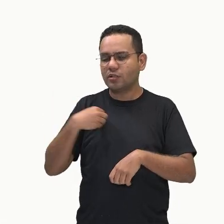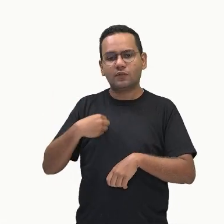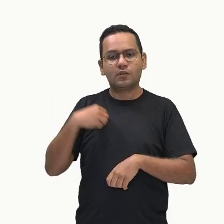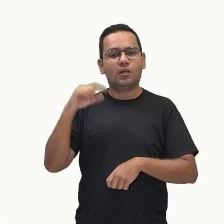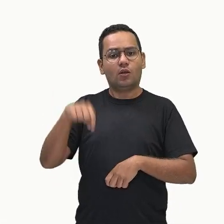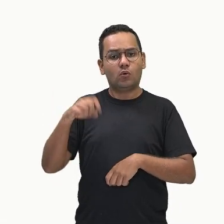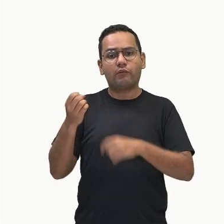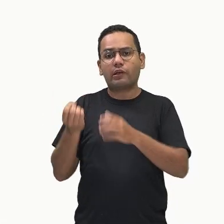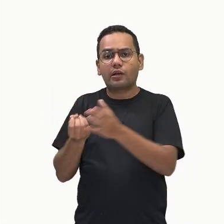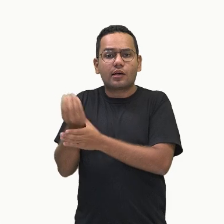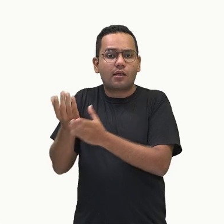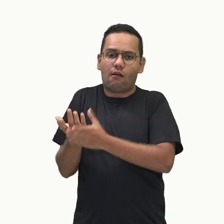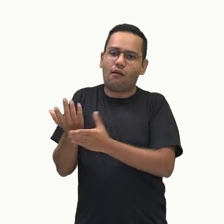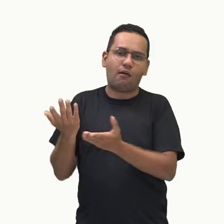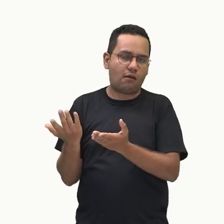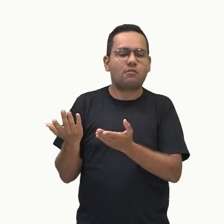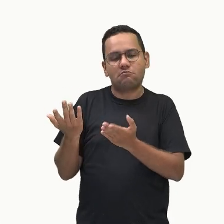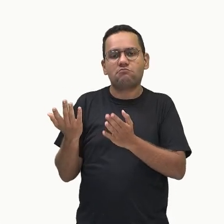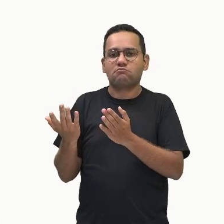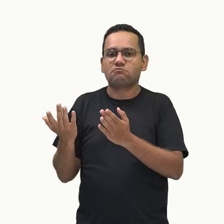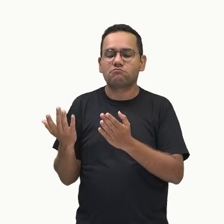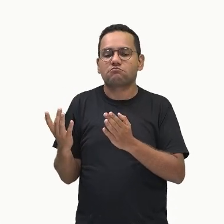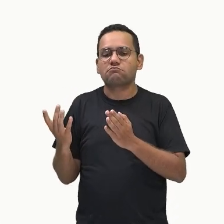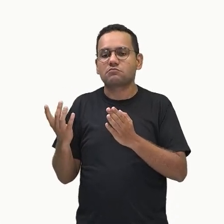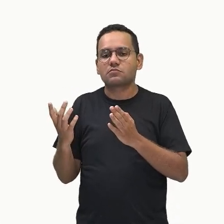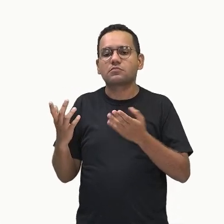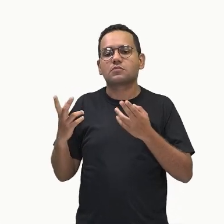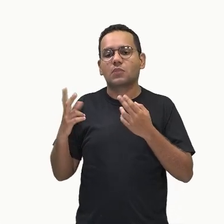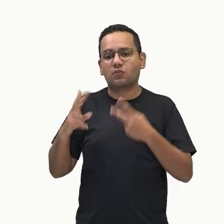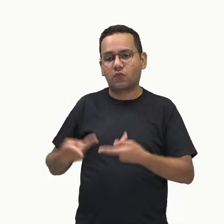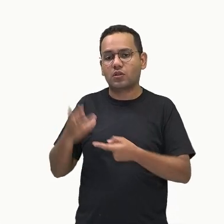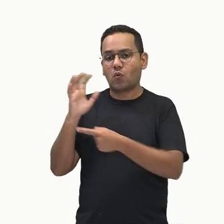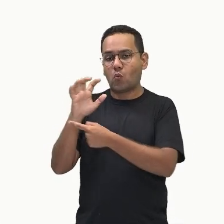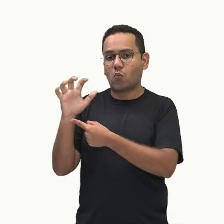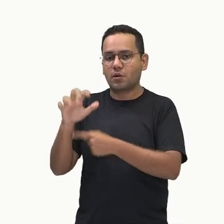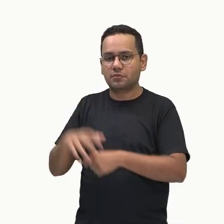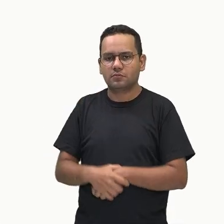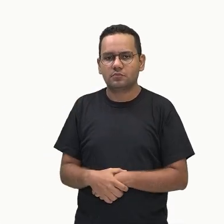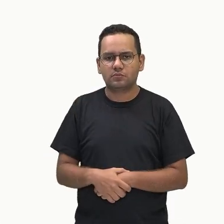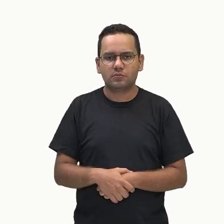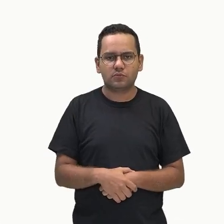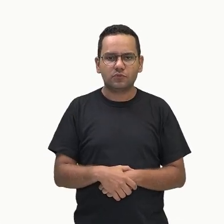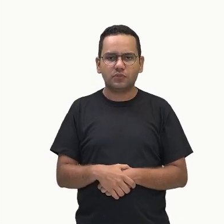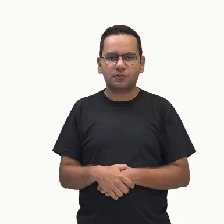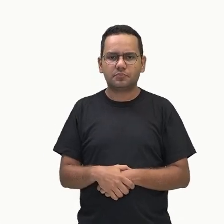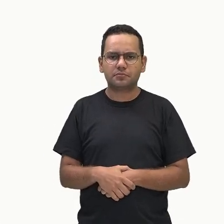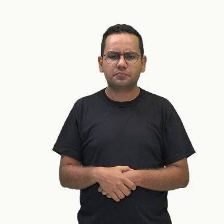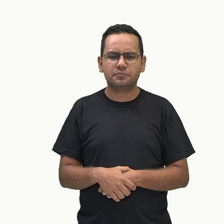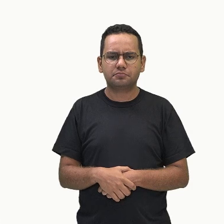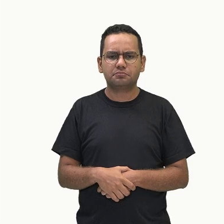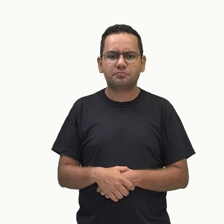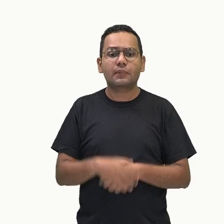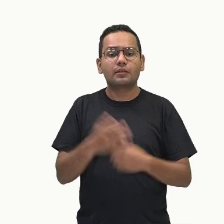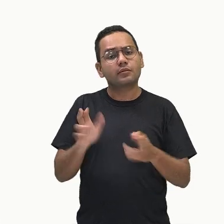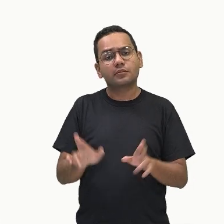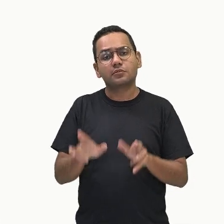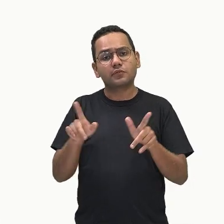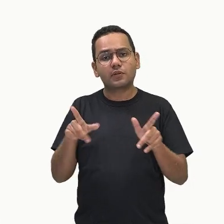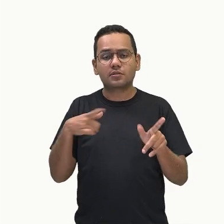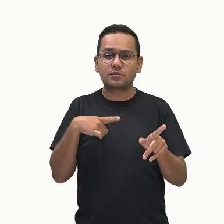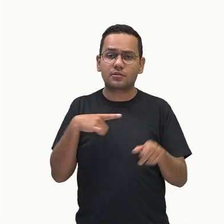de forma sintética, né? Pela indústria, por exemplo. Então essa é uma primeira diferença básica dos tipos de